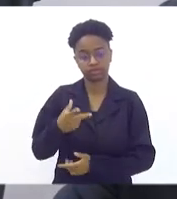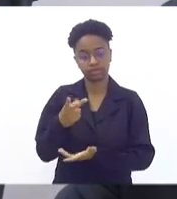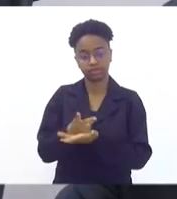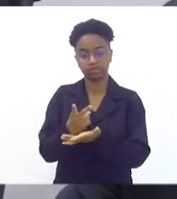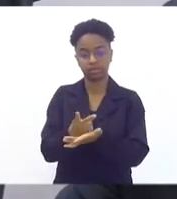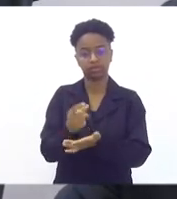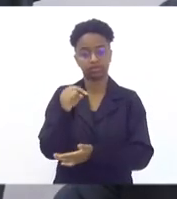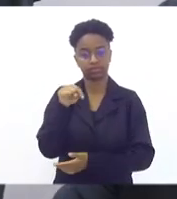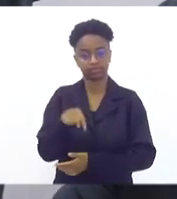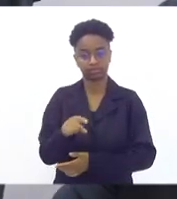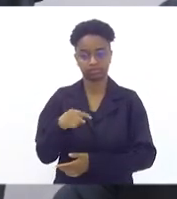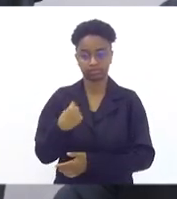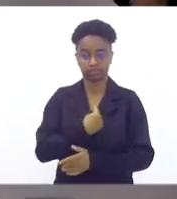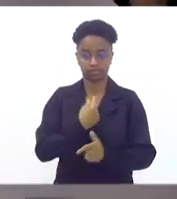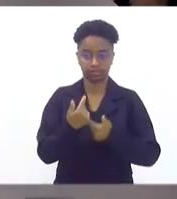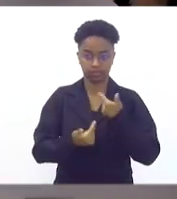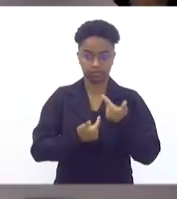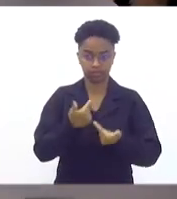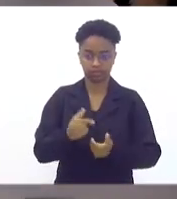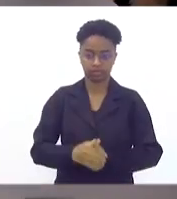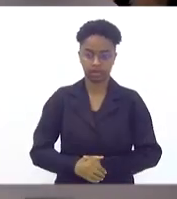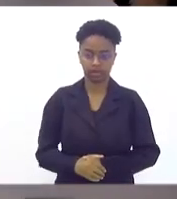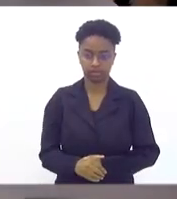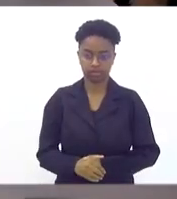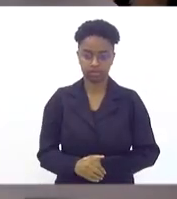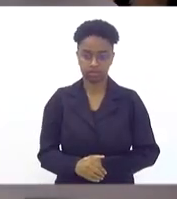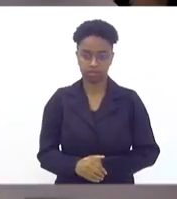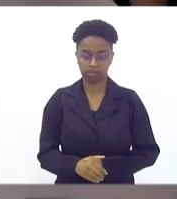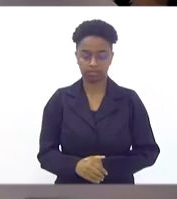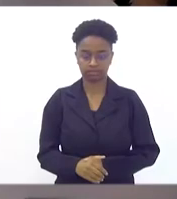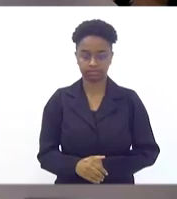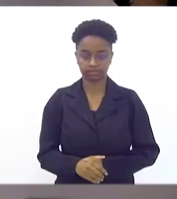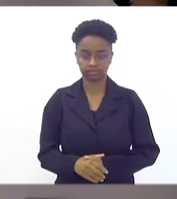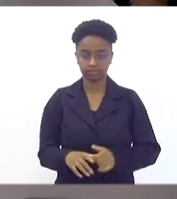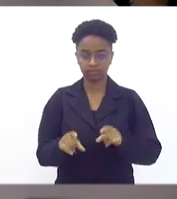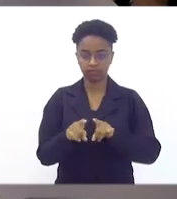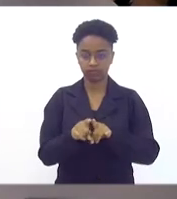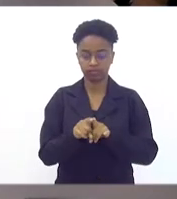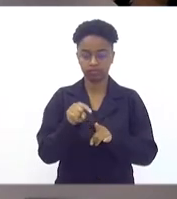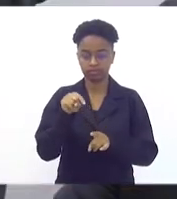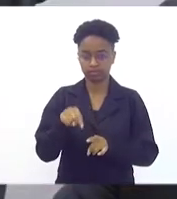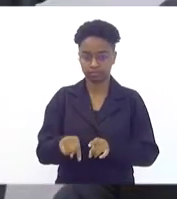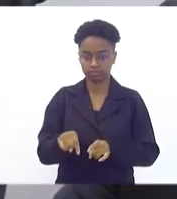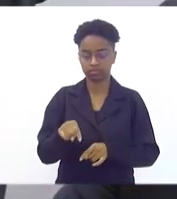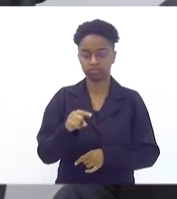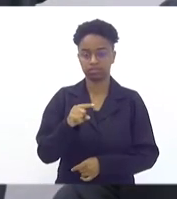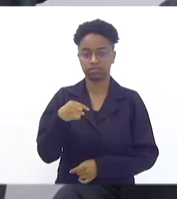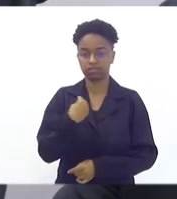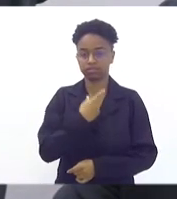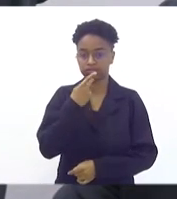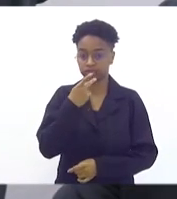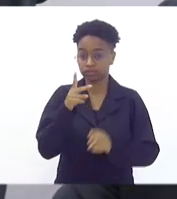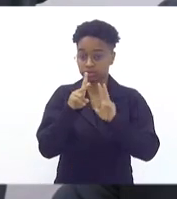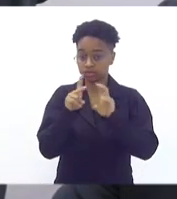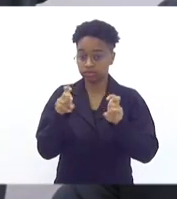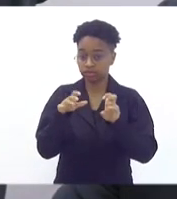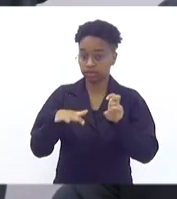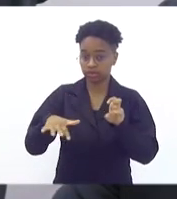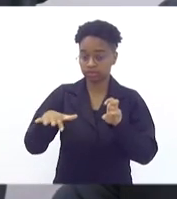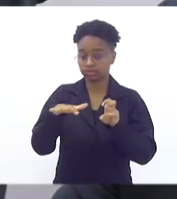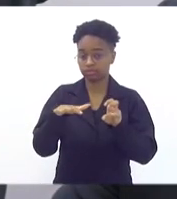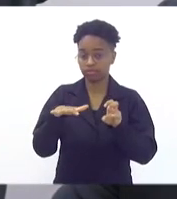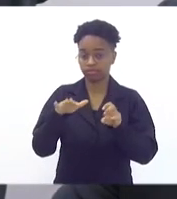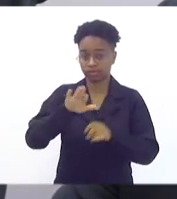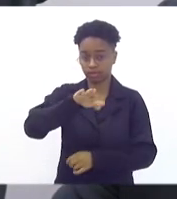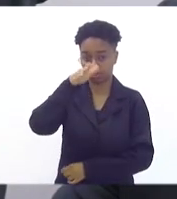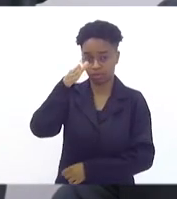aqui na nos nossos trabalhos e faço aqui a oportunidade já que a gente está se referindo na região serrana terra